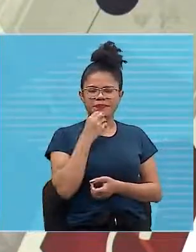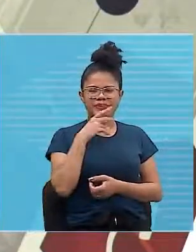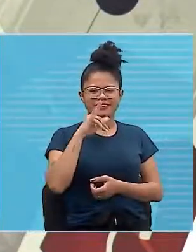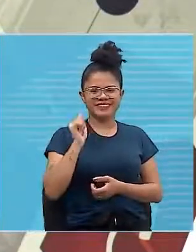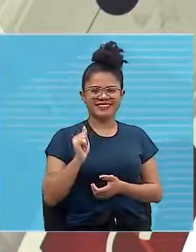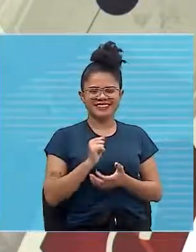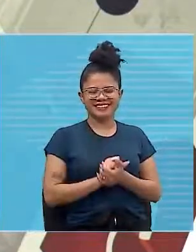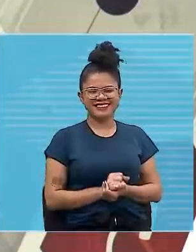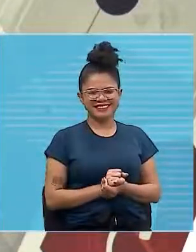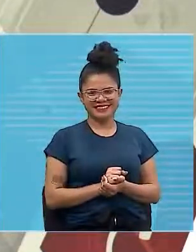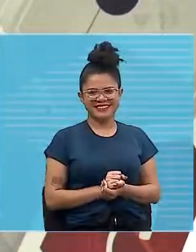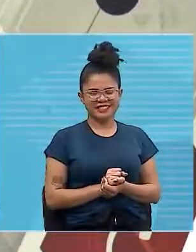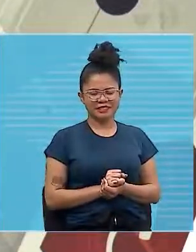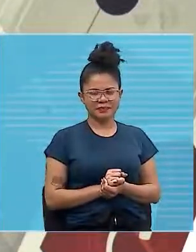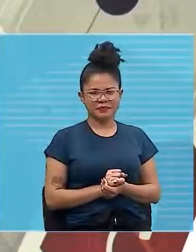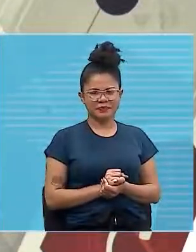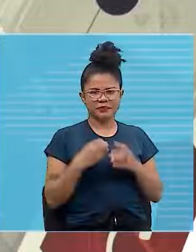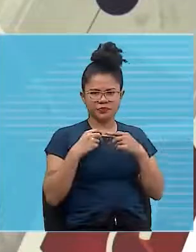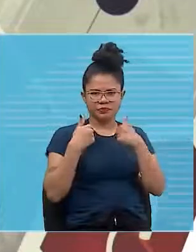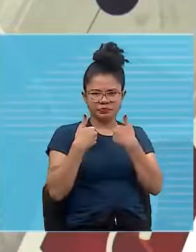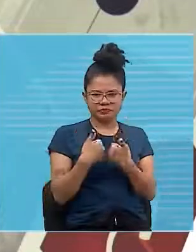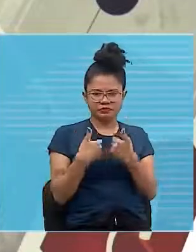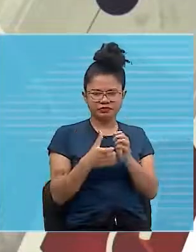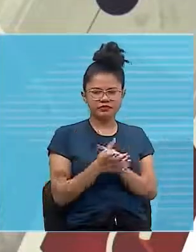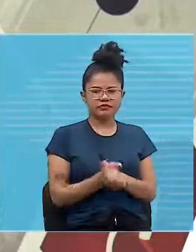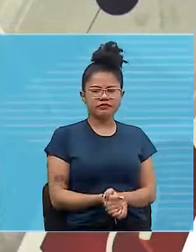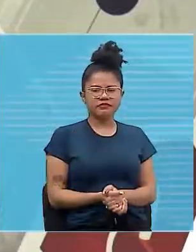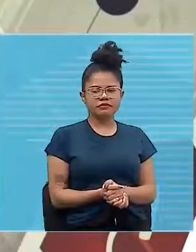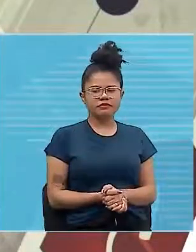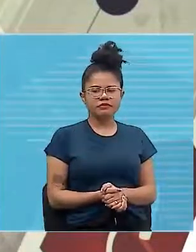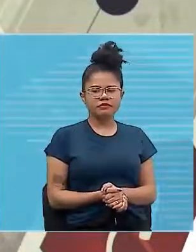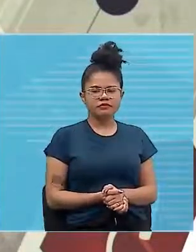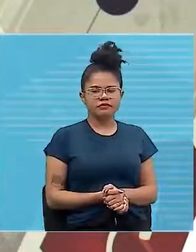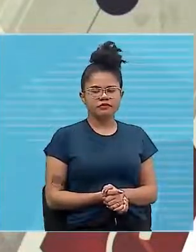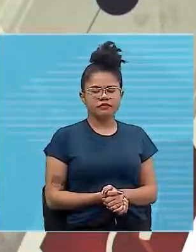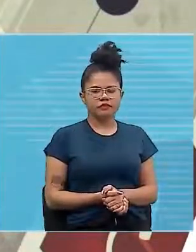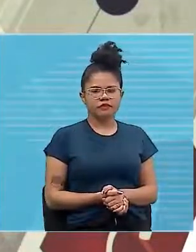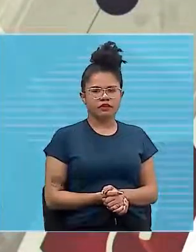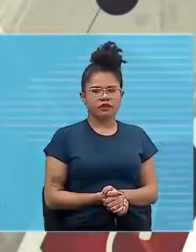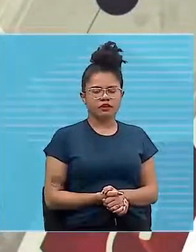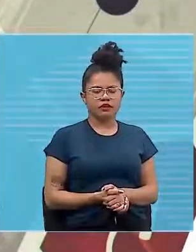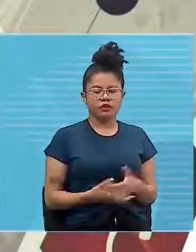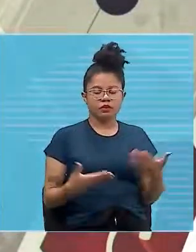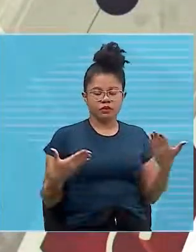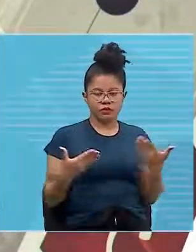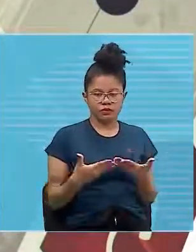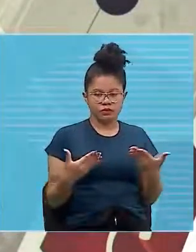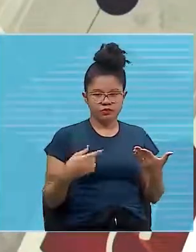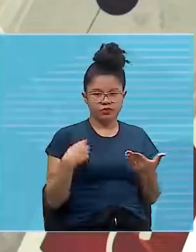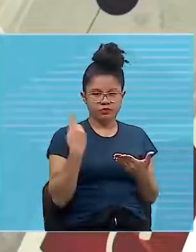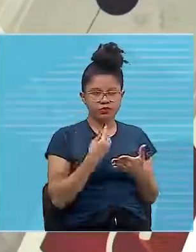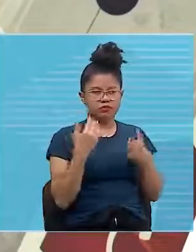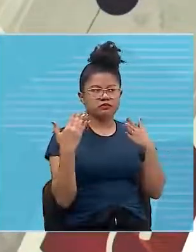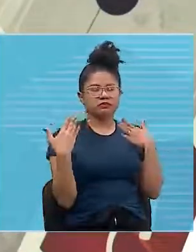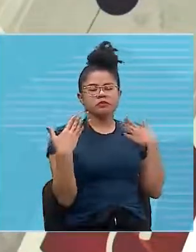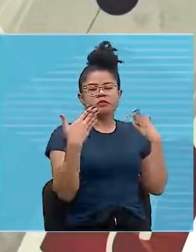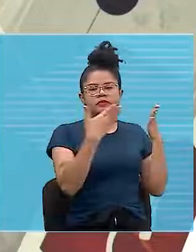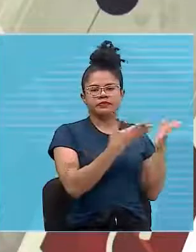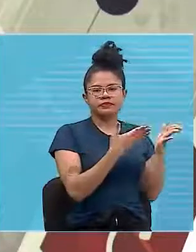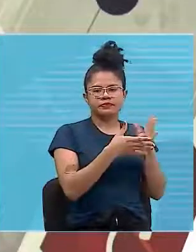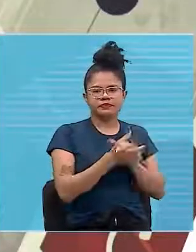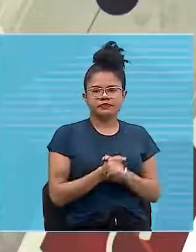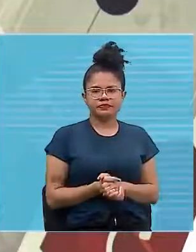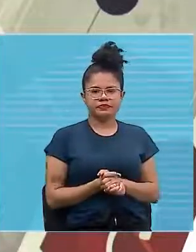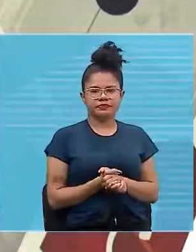dia Felipe Oi tudo bem Ó então hoje o nosso foco mesmo